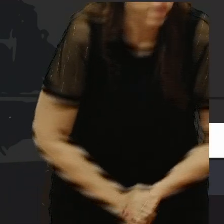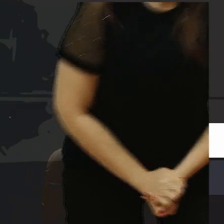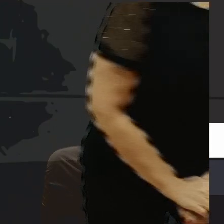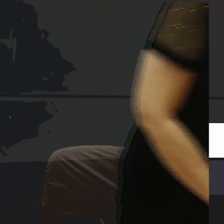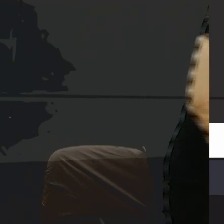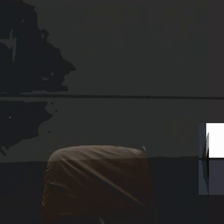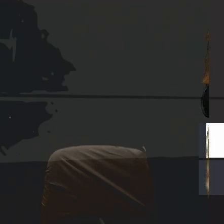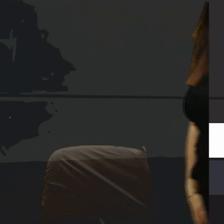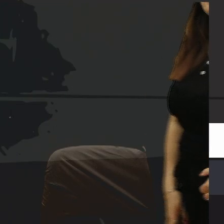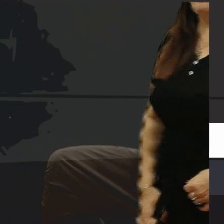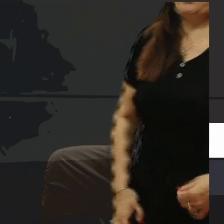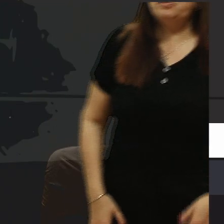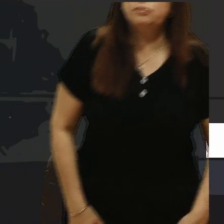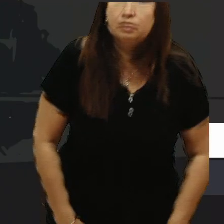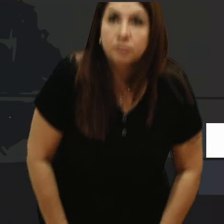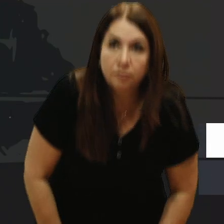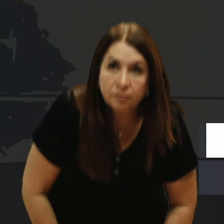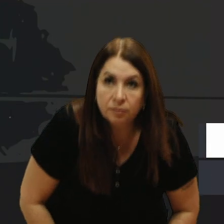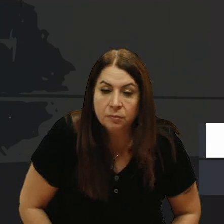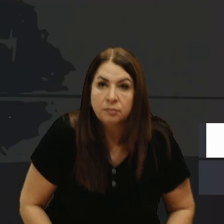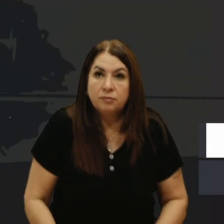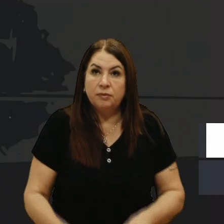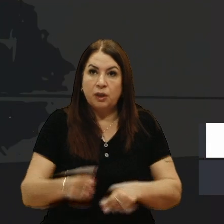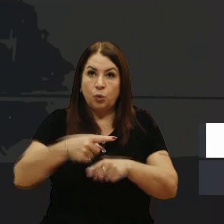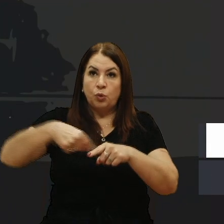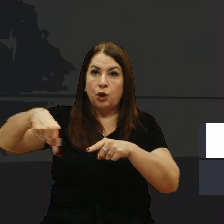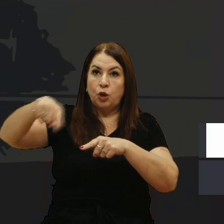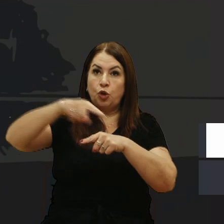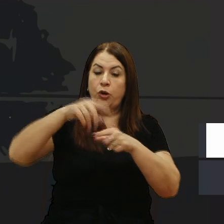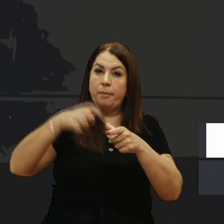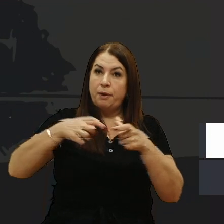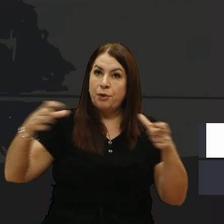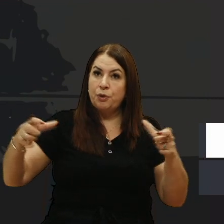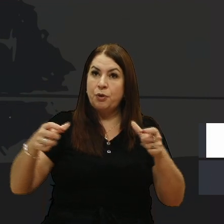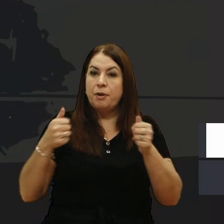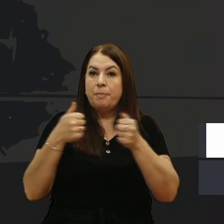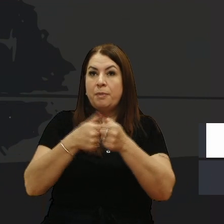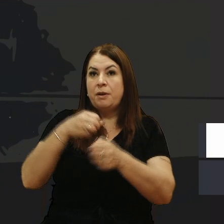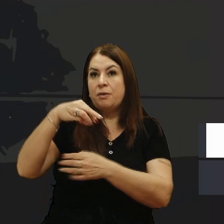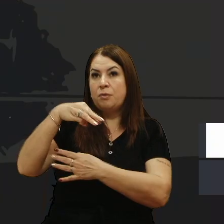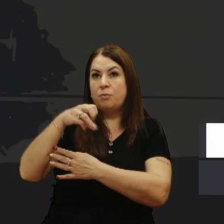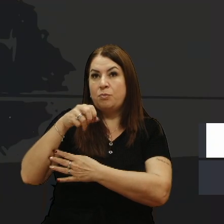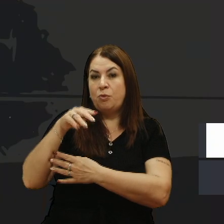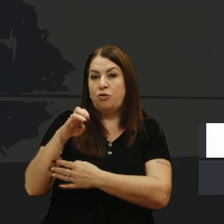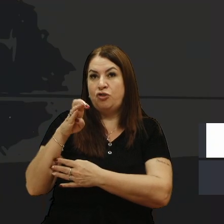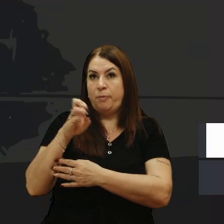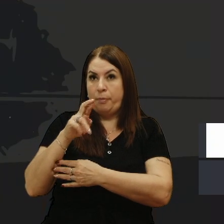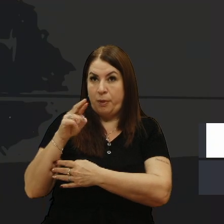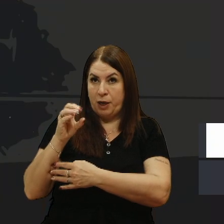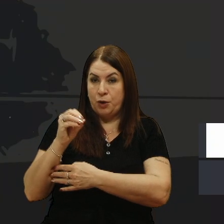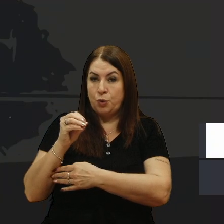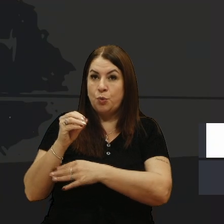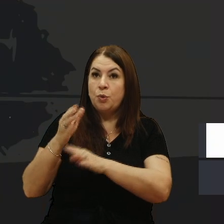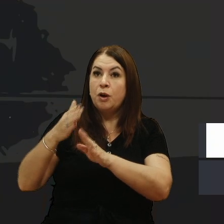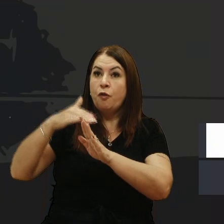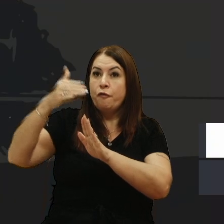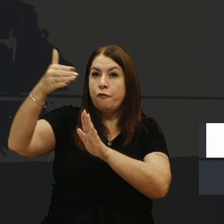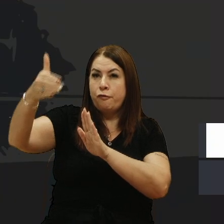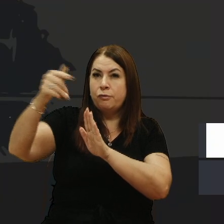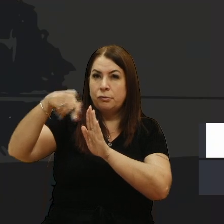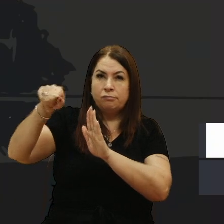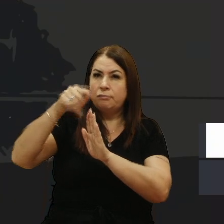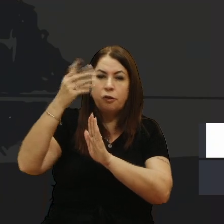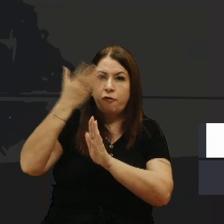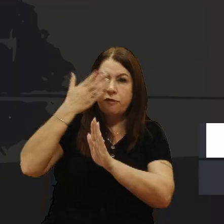seria a rotatória alongada que vai ser implantada ali no Monte Ibérico. Ao fundo, a imagem não mostra muito